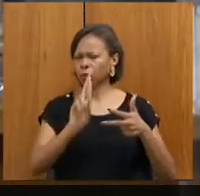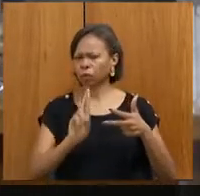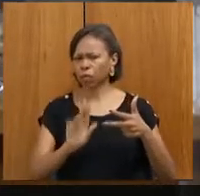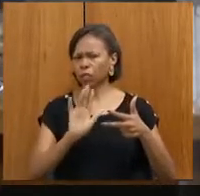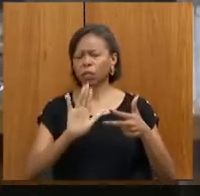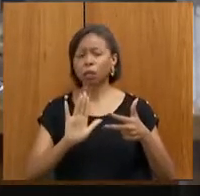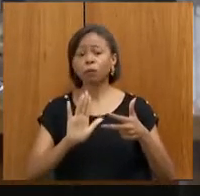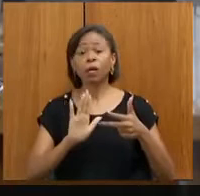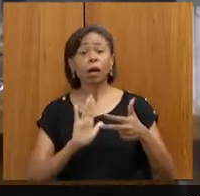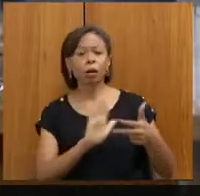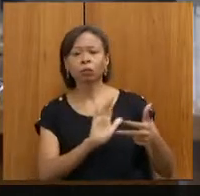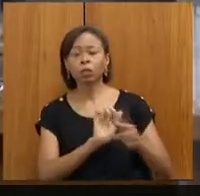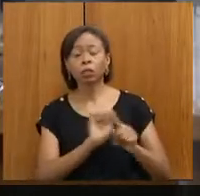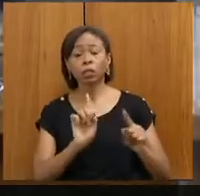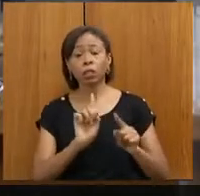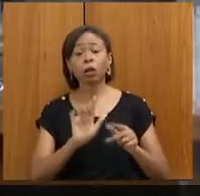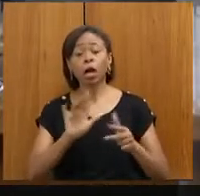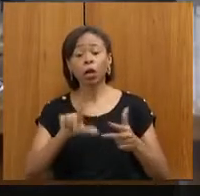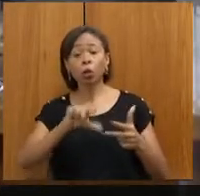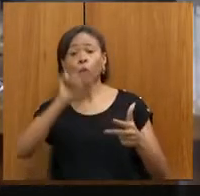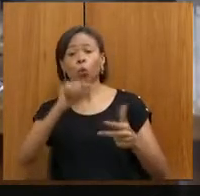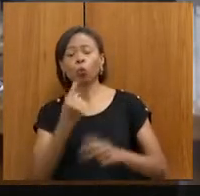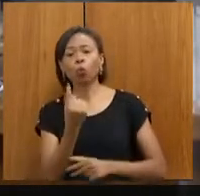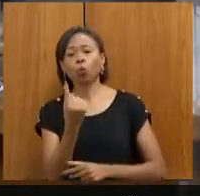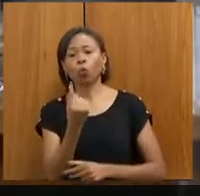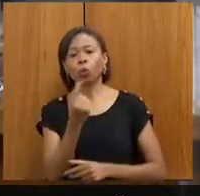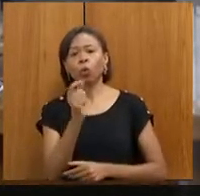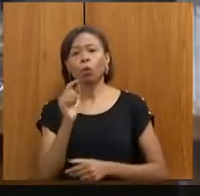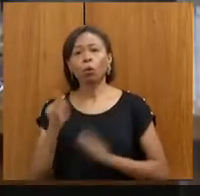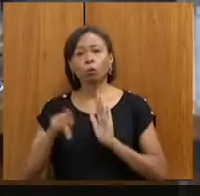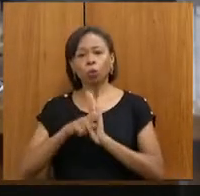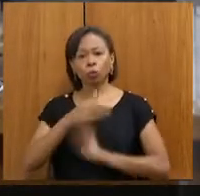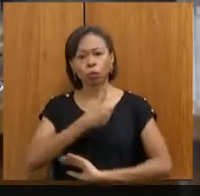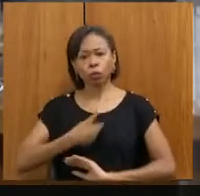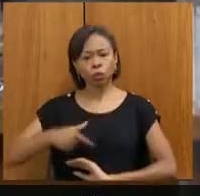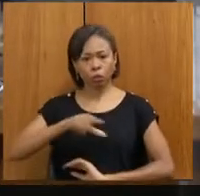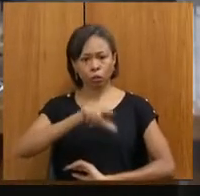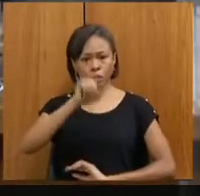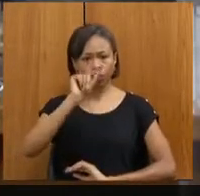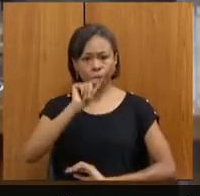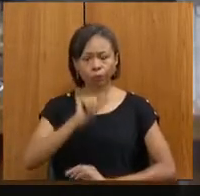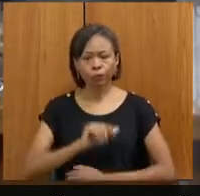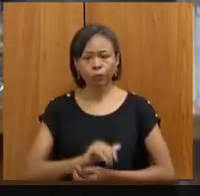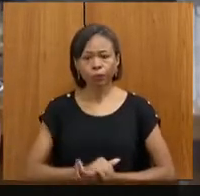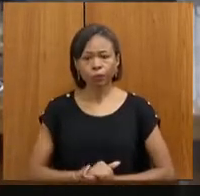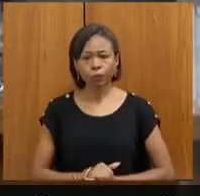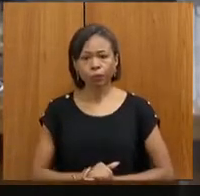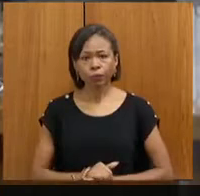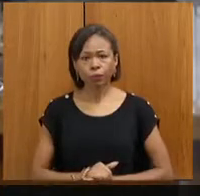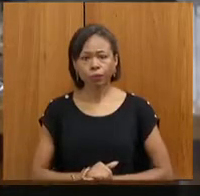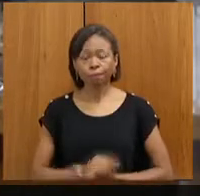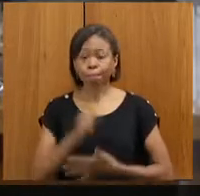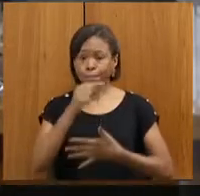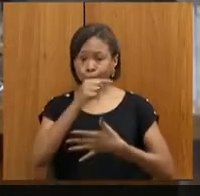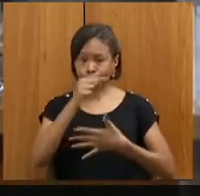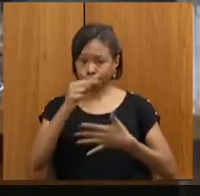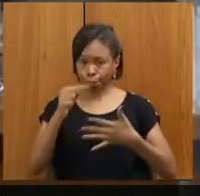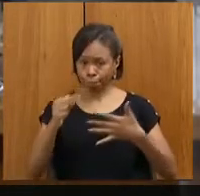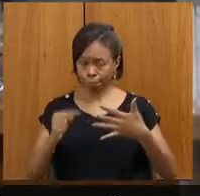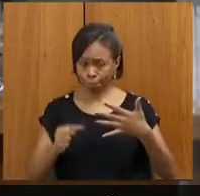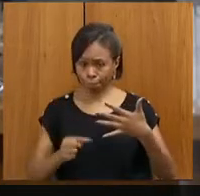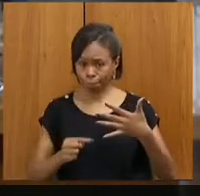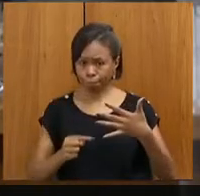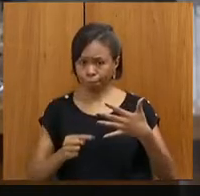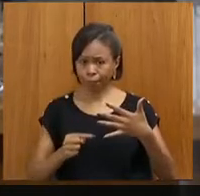a faz um dos membros indicados pelo Estado próximo por favor alguns pontos que são a gente tem